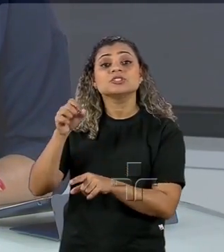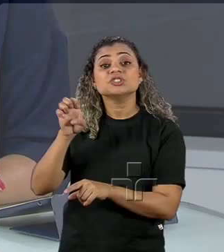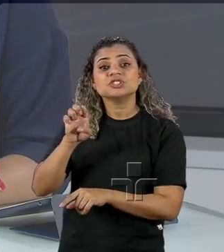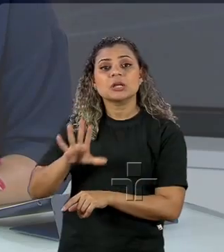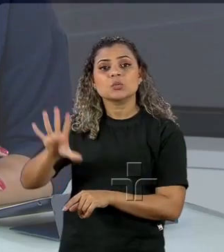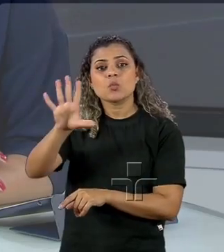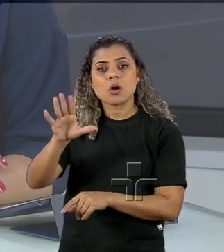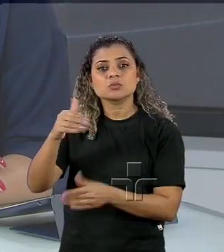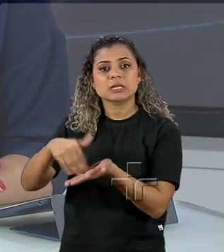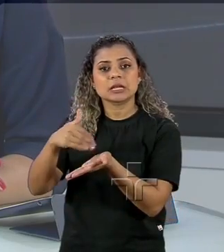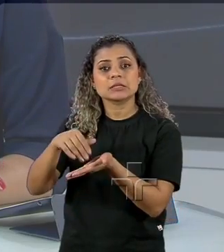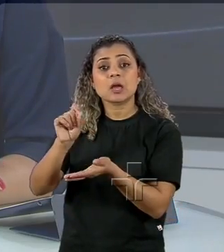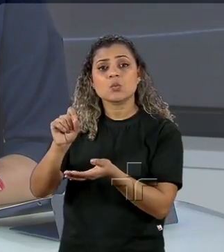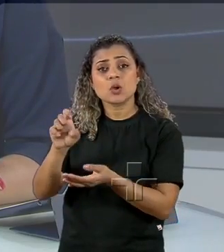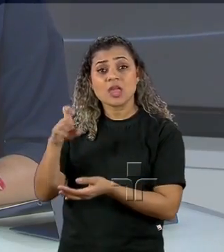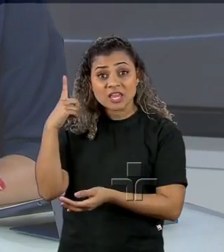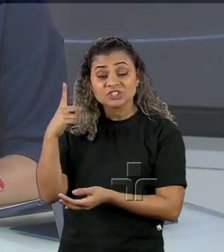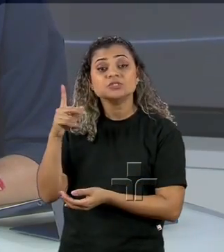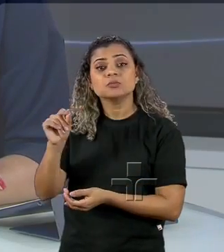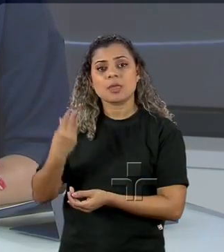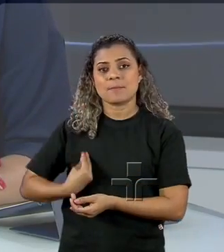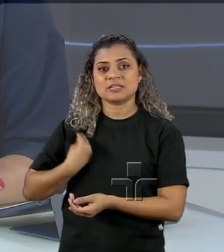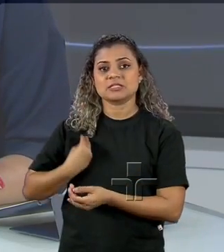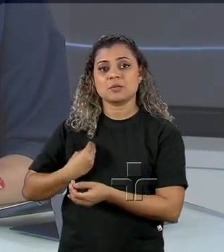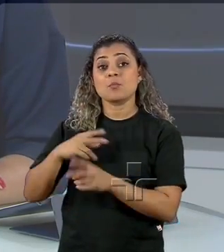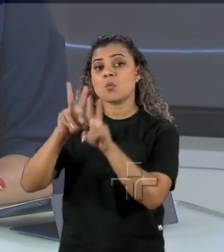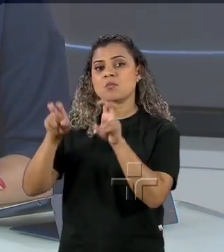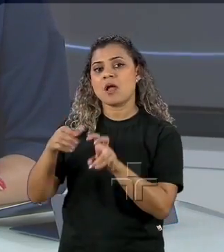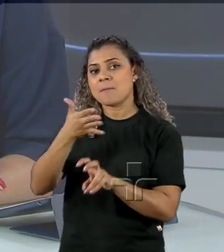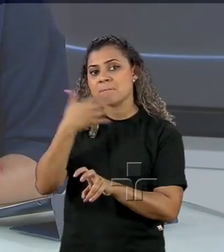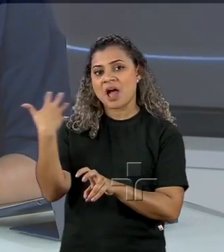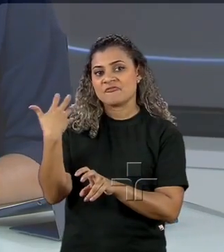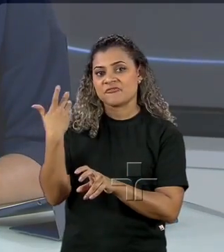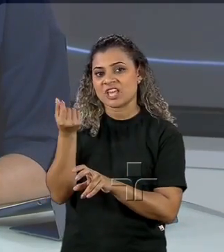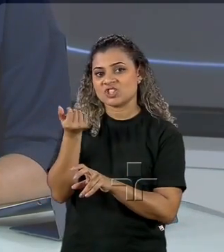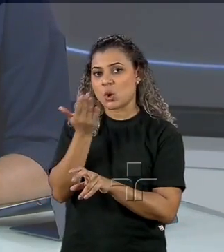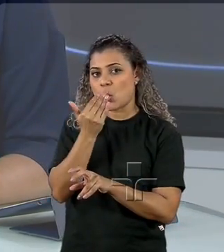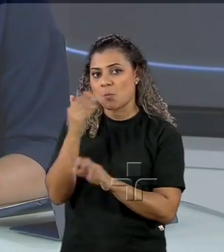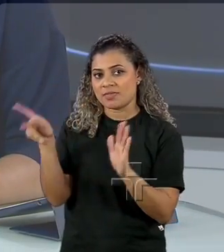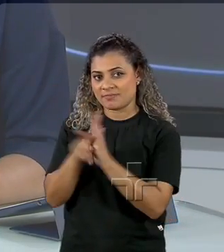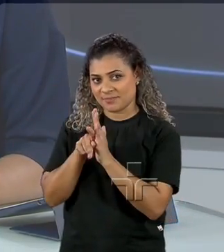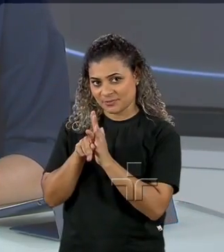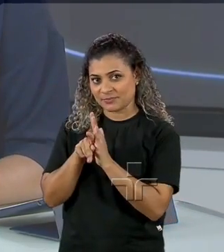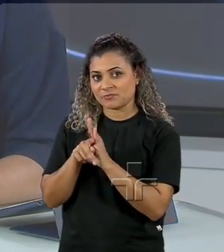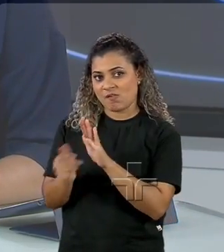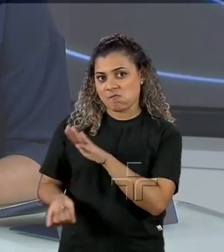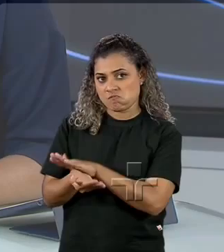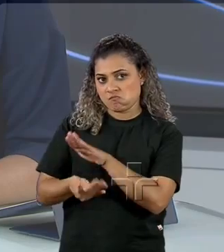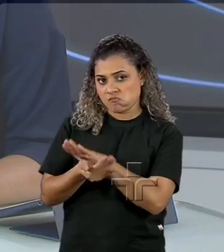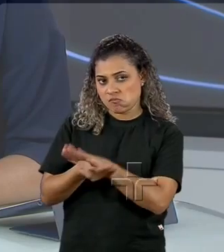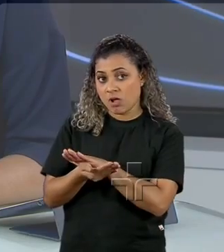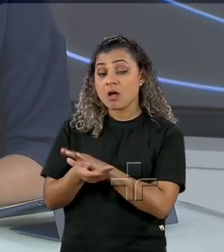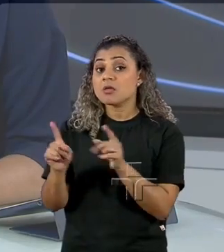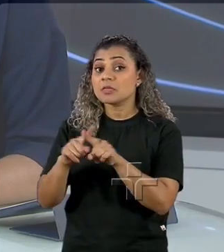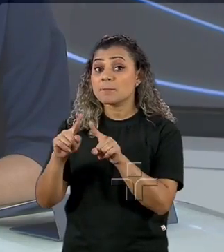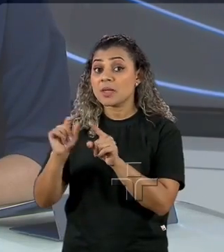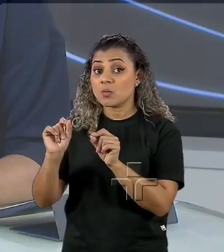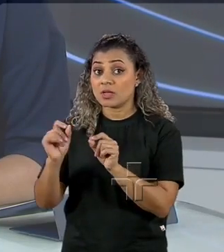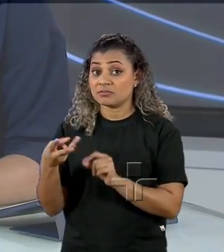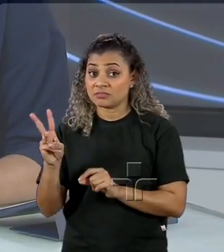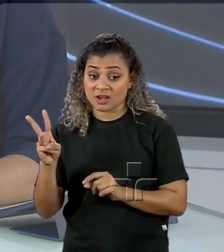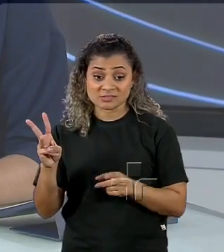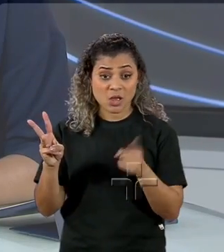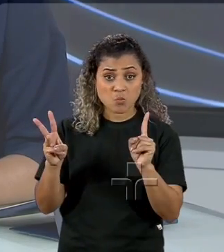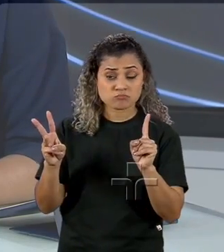de São Paulo, por suposta participação na chamada máfia da merenda. Por 3-1, os ministros consideraram que não